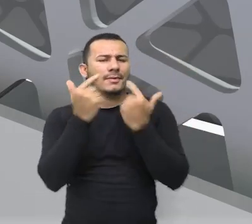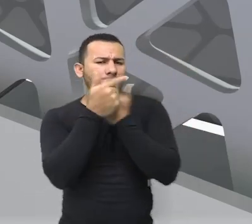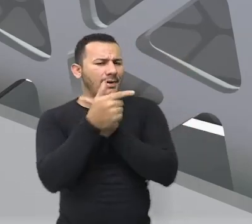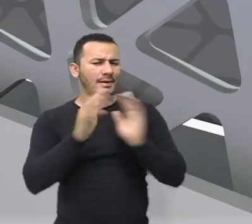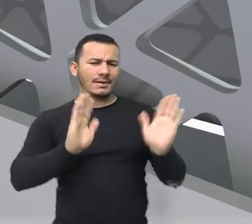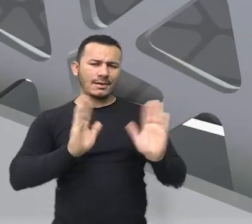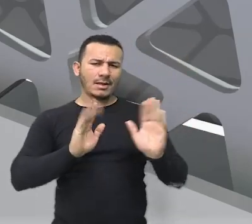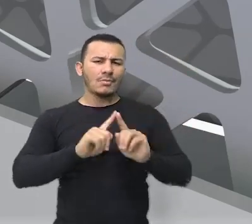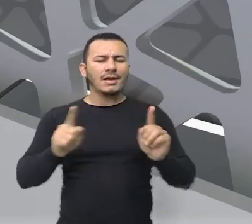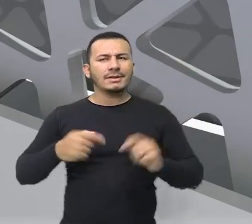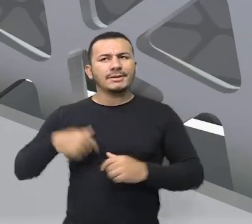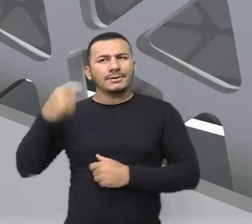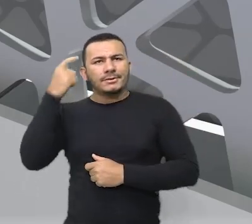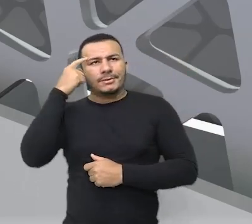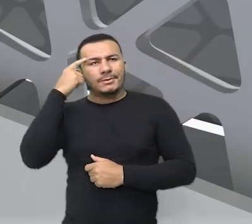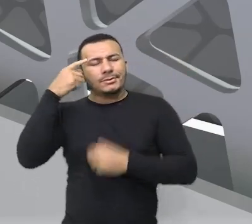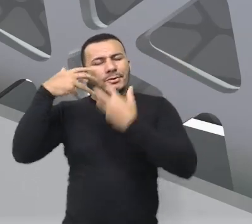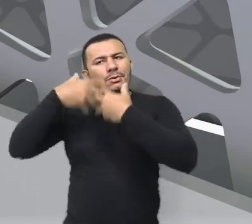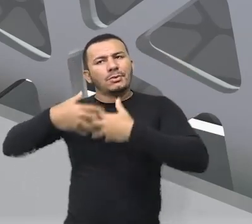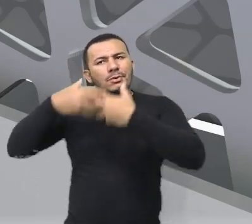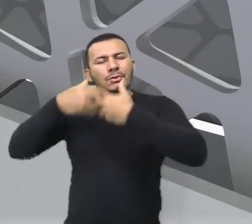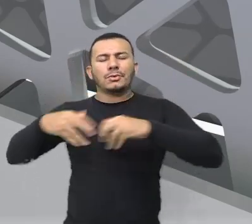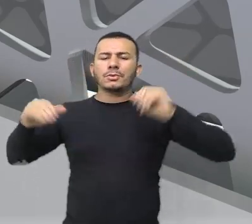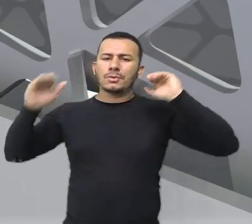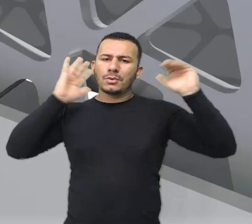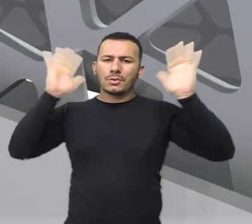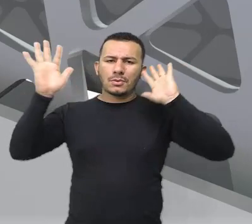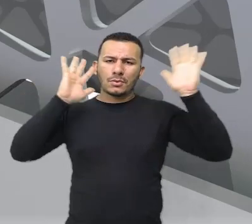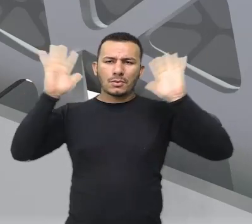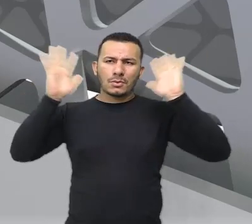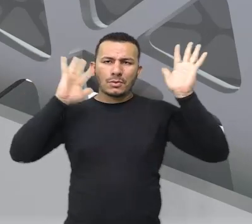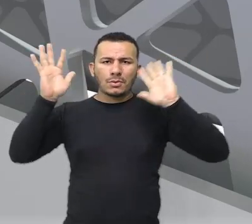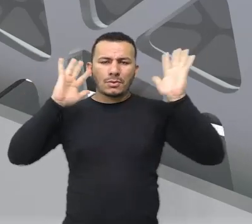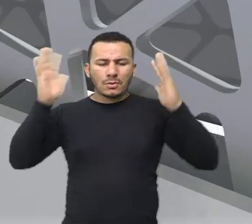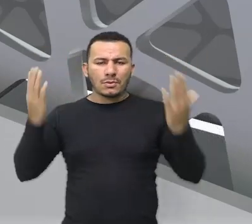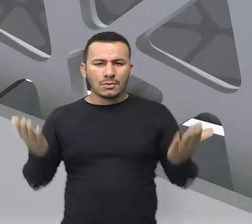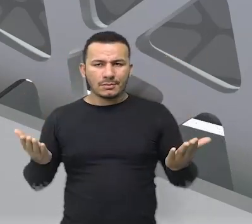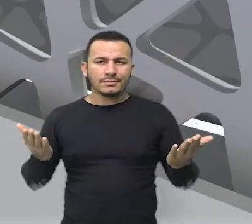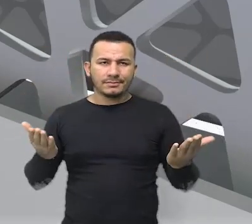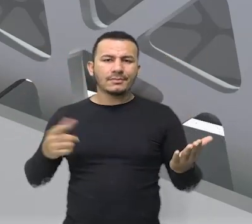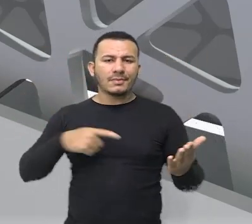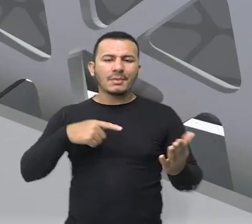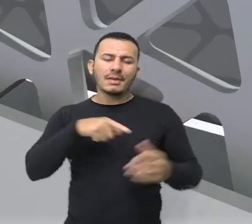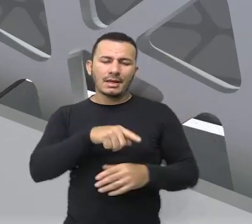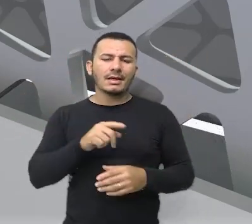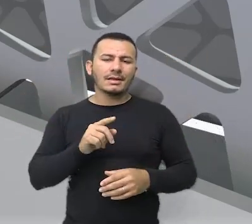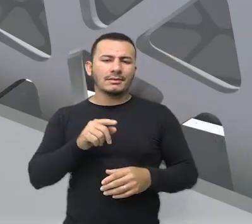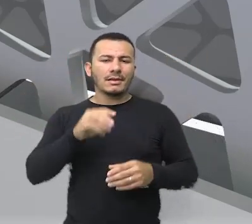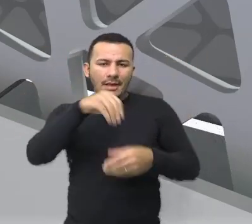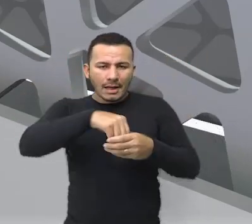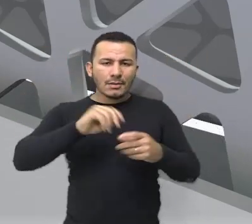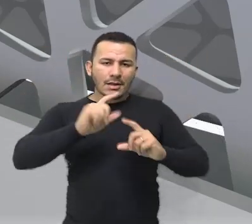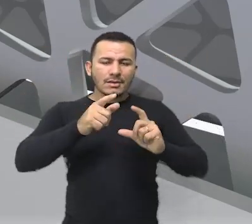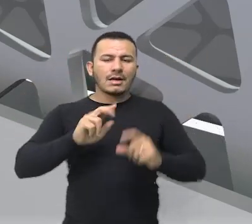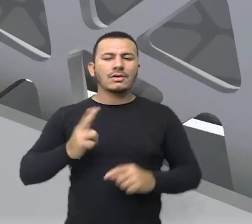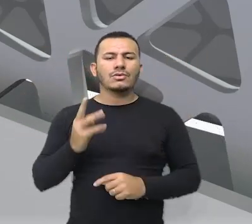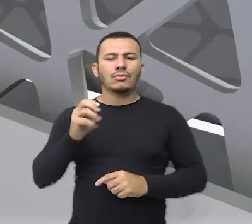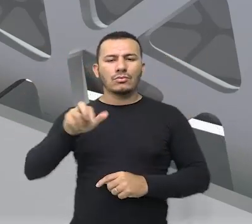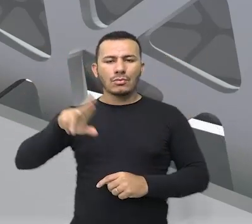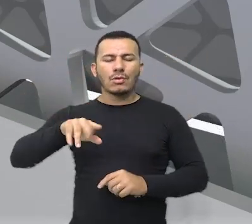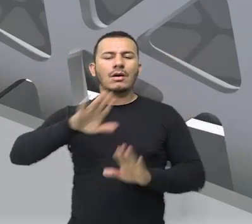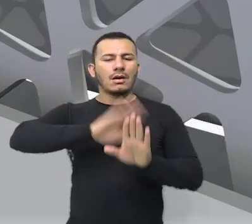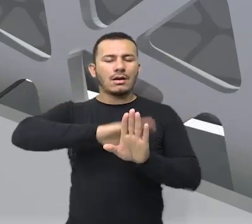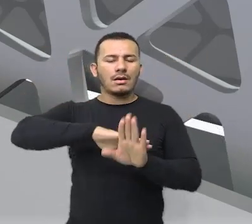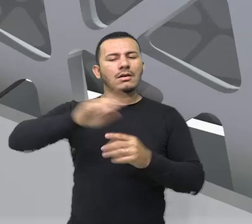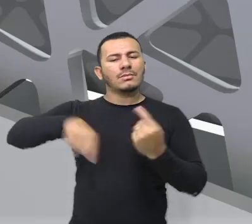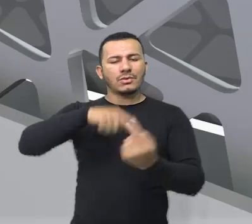na verdade eu fique ali mais reflexivo do que qualquer outra coisa, ali tem humor, tem a intenção de